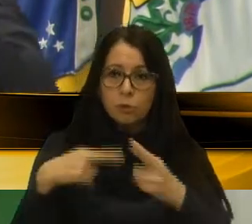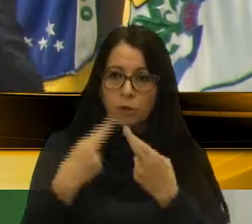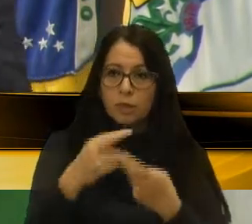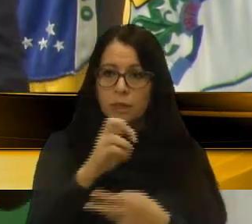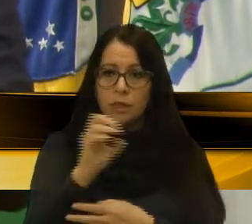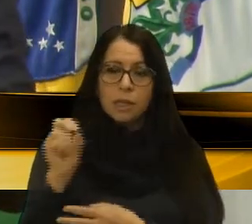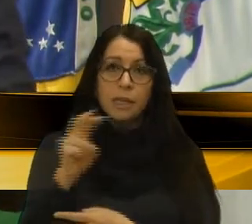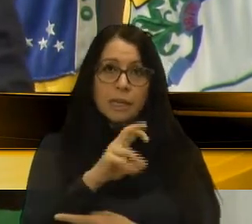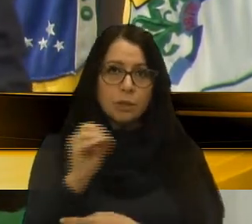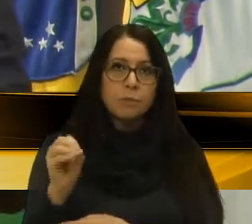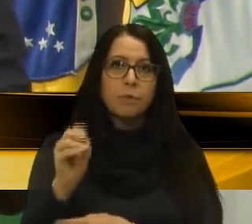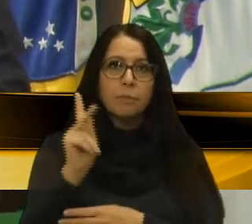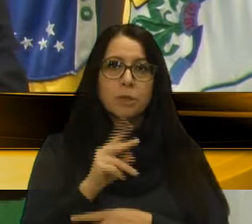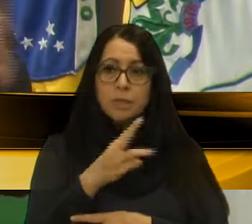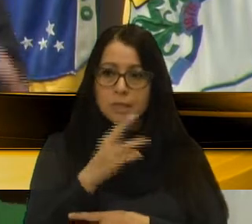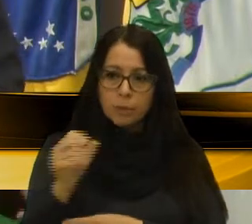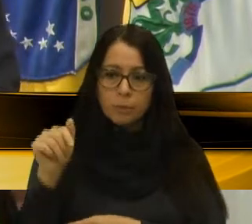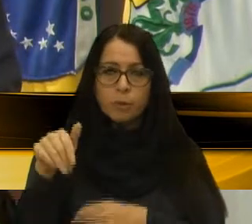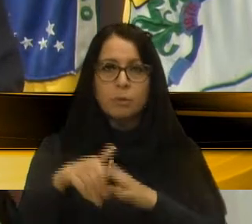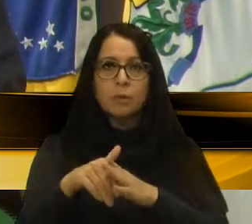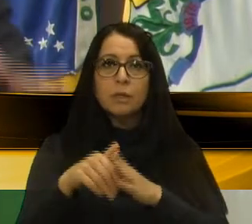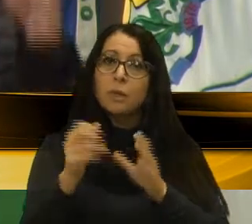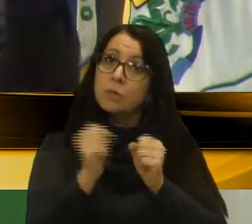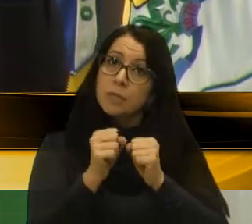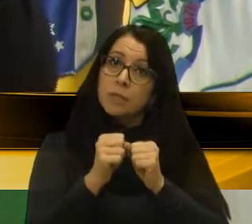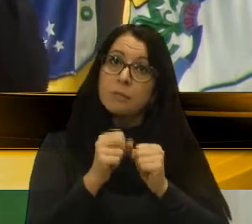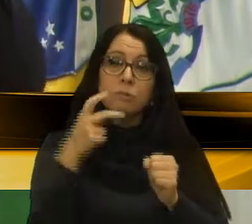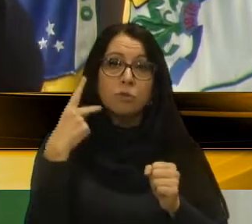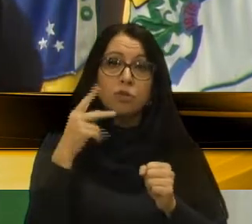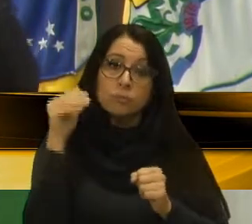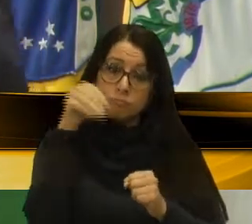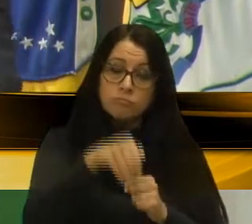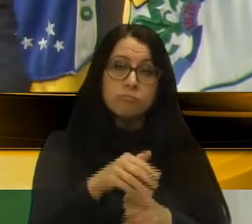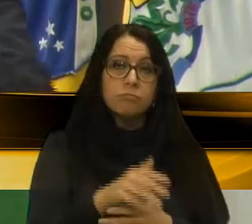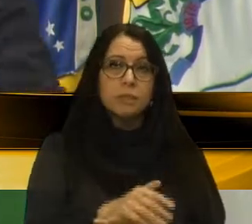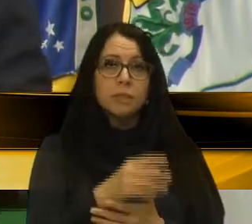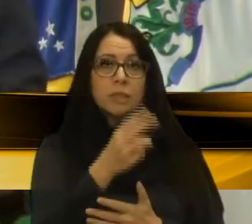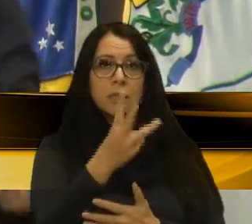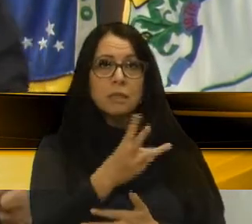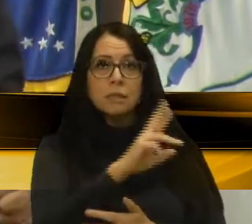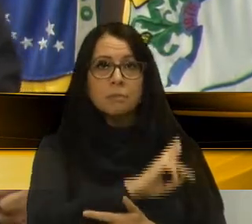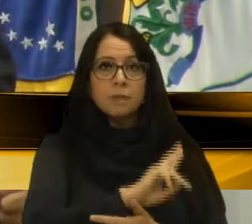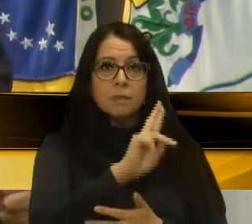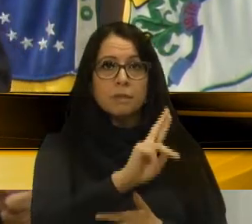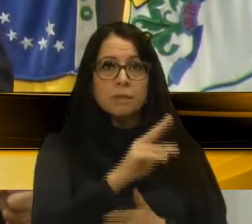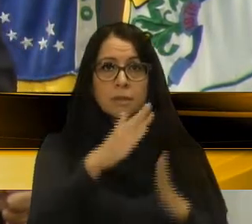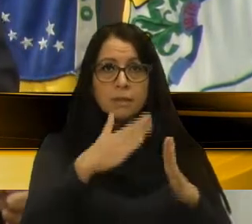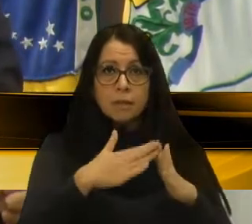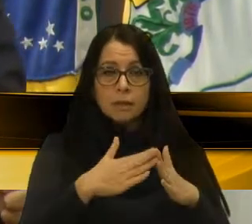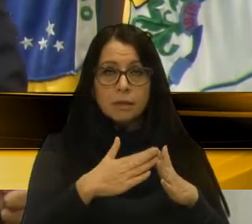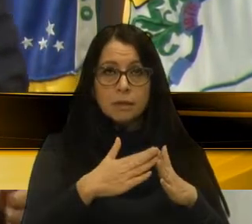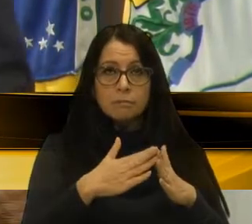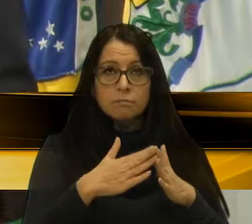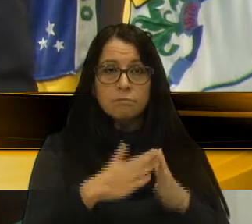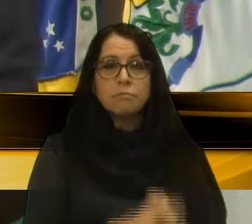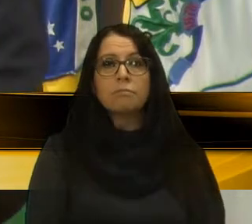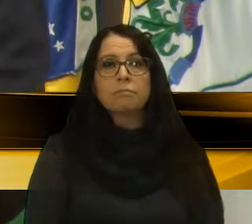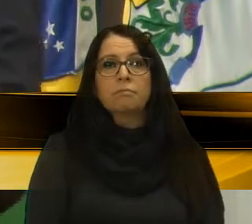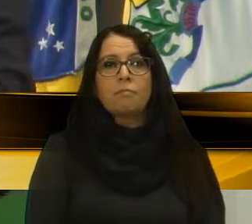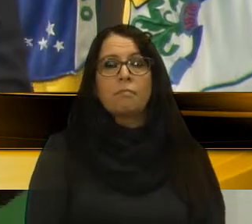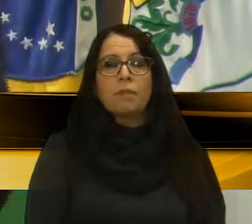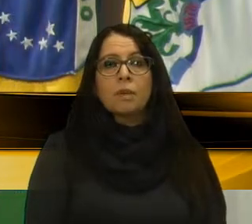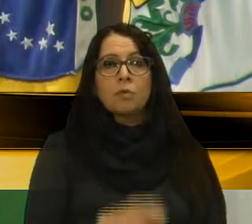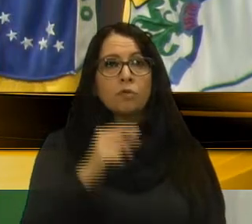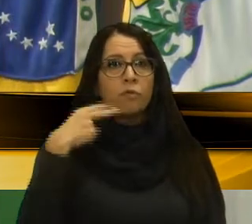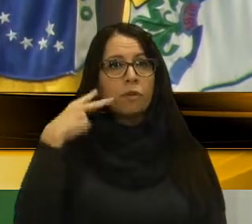os 300 mil eleitores, existe um sistema político que coloca 3 representantes dessa casa. Então, quando o vereador